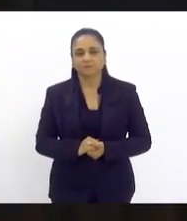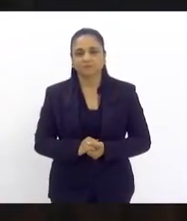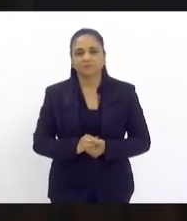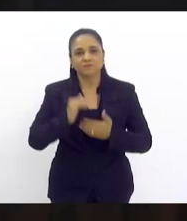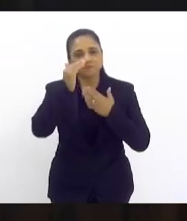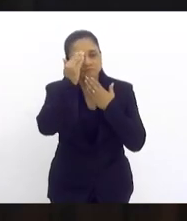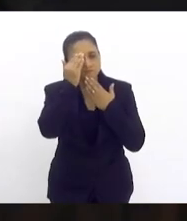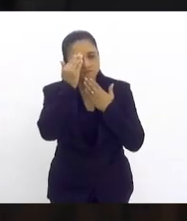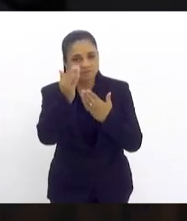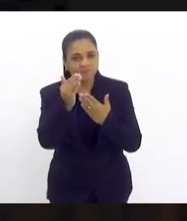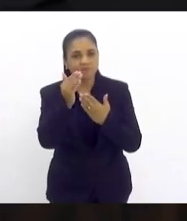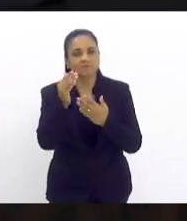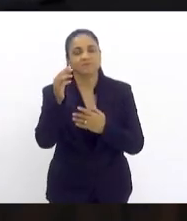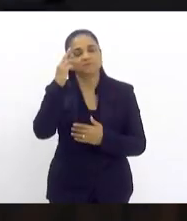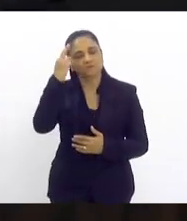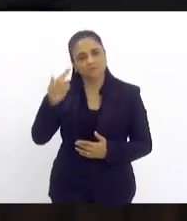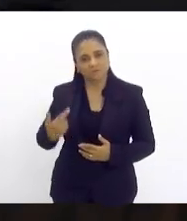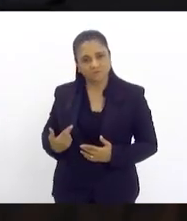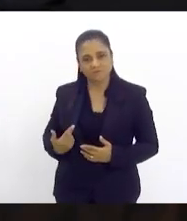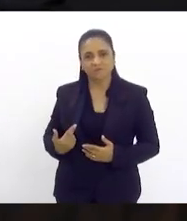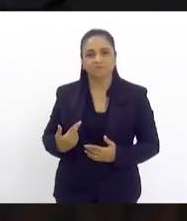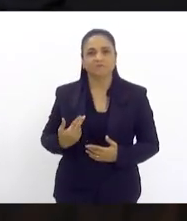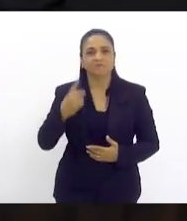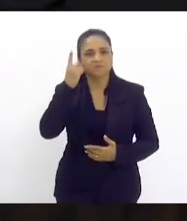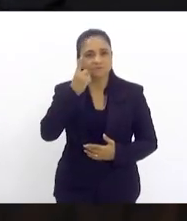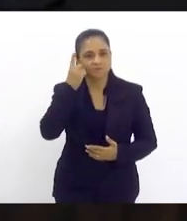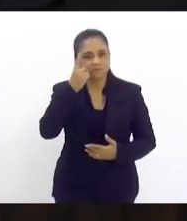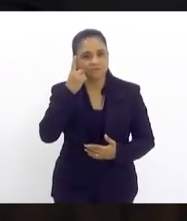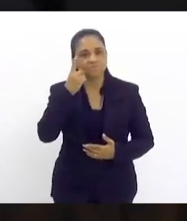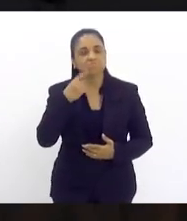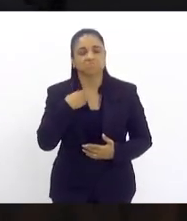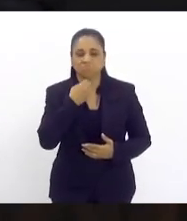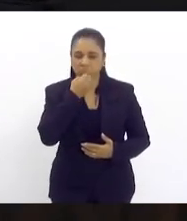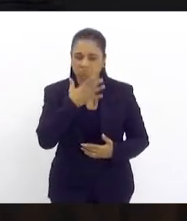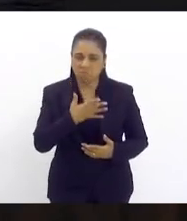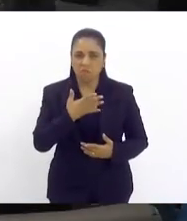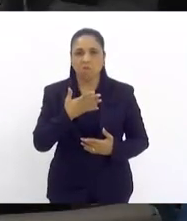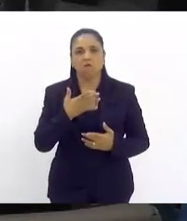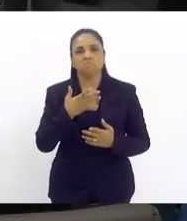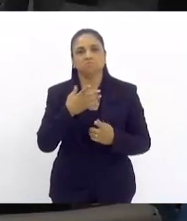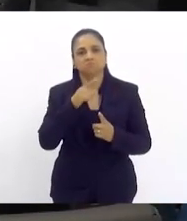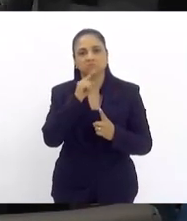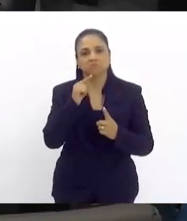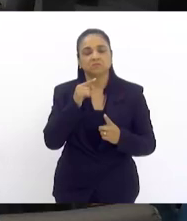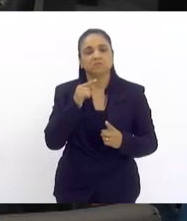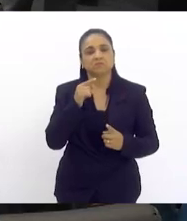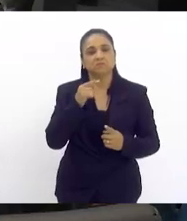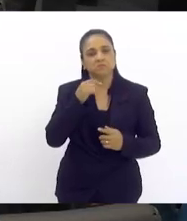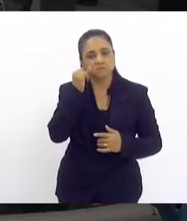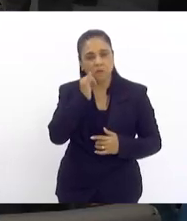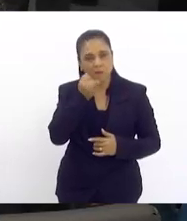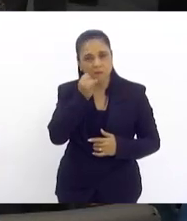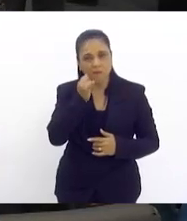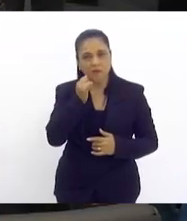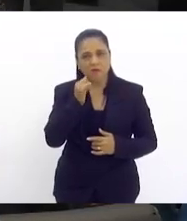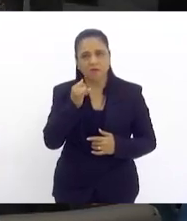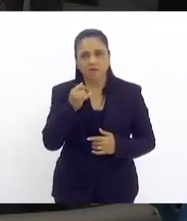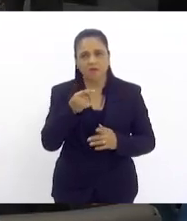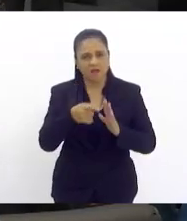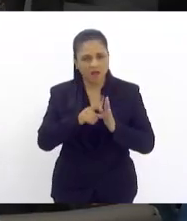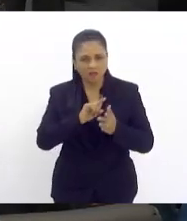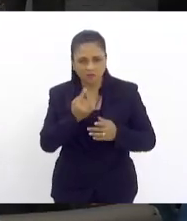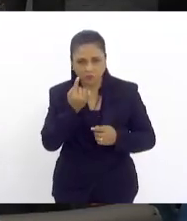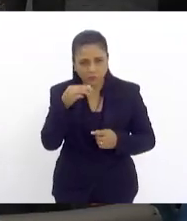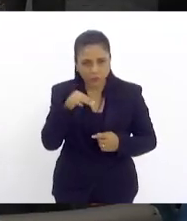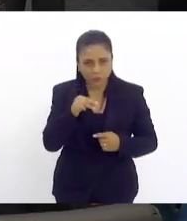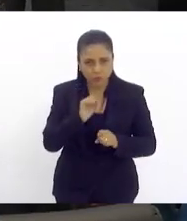Obrigado, Vossa Excelência, deputada Renata. Grande observação. Vai dar um minuto? Quer falar antes do minuto? Poderia